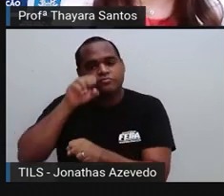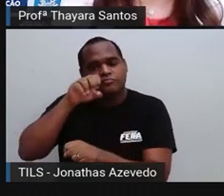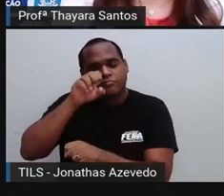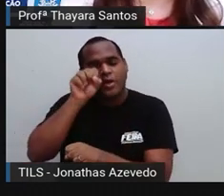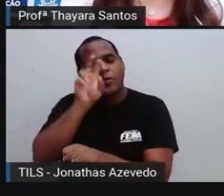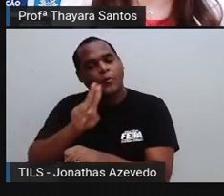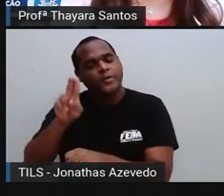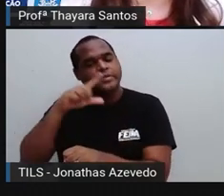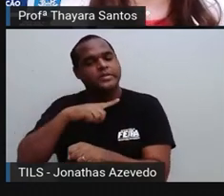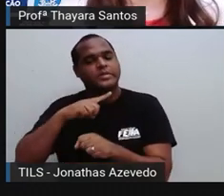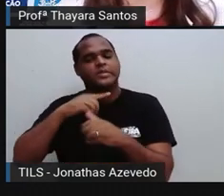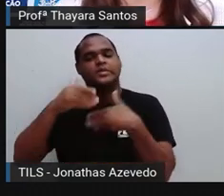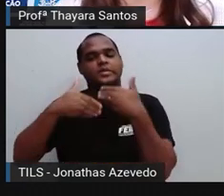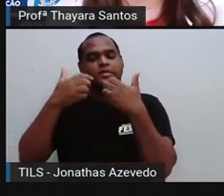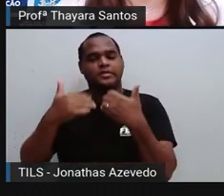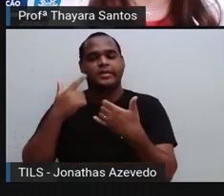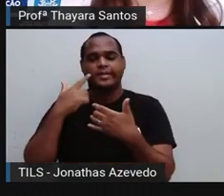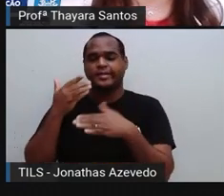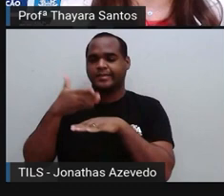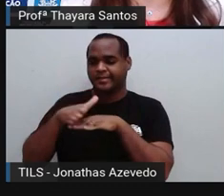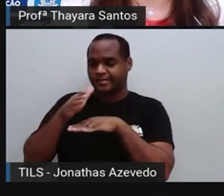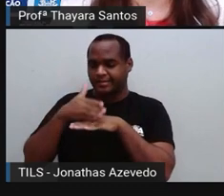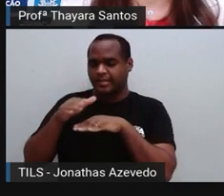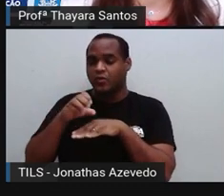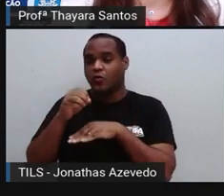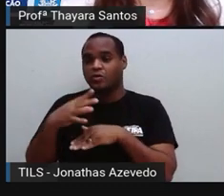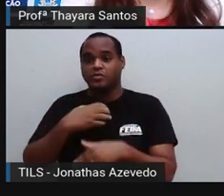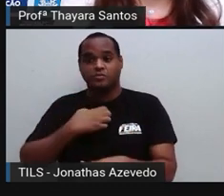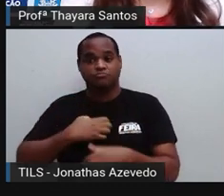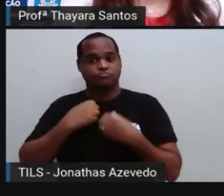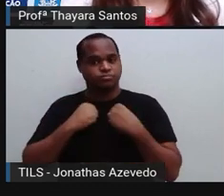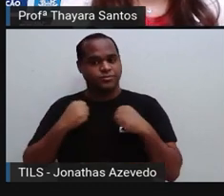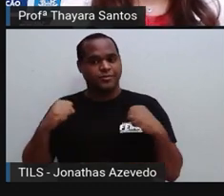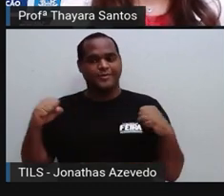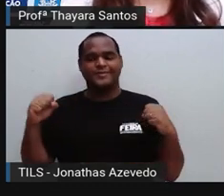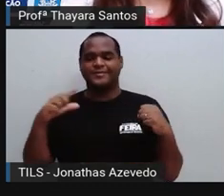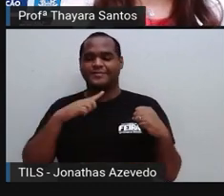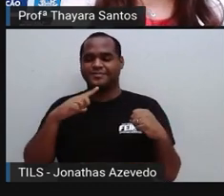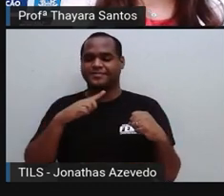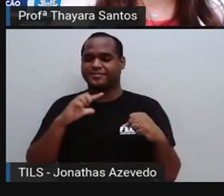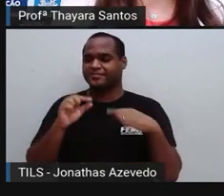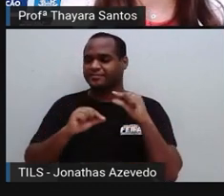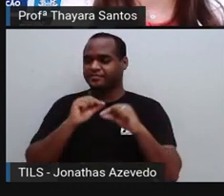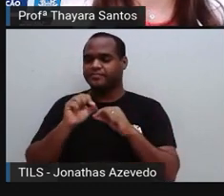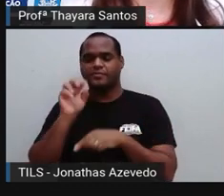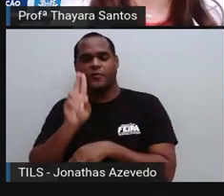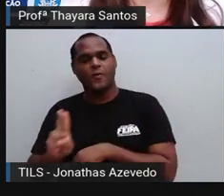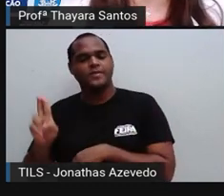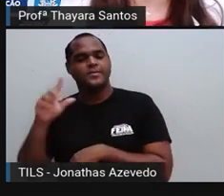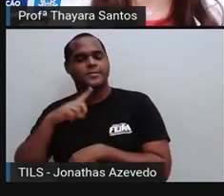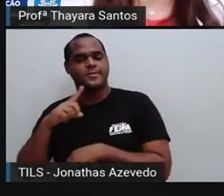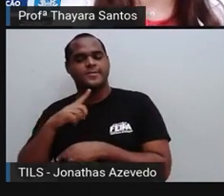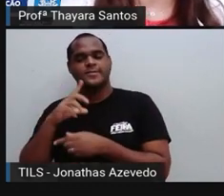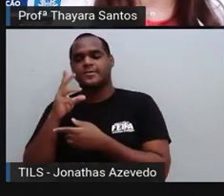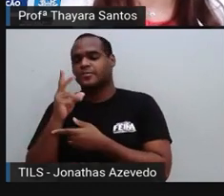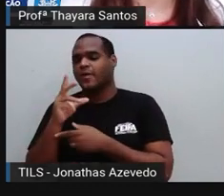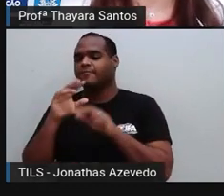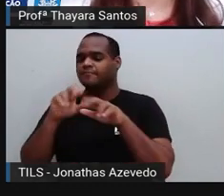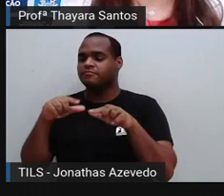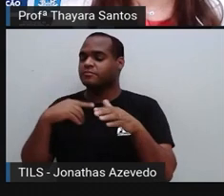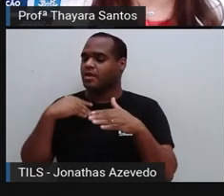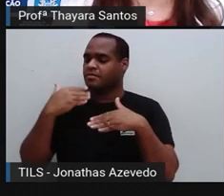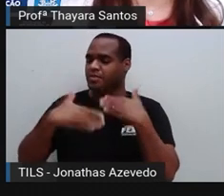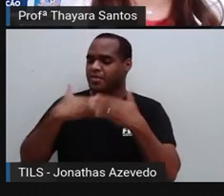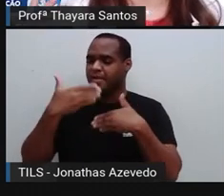seguido de algum exercício físico ou situação de estresse, né? Então, fez o uso dessa droga, depois vai e pratica um